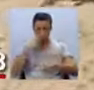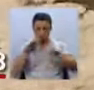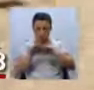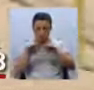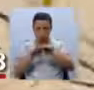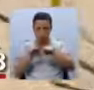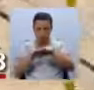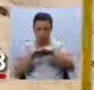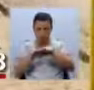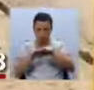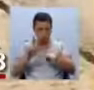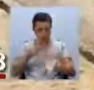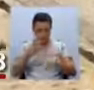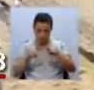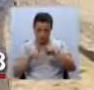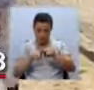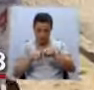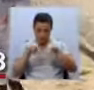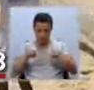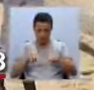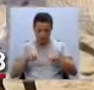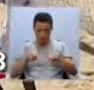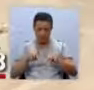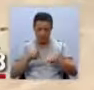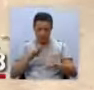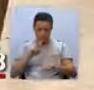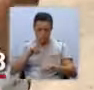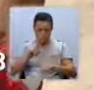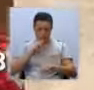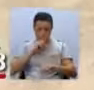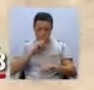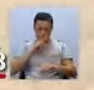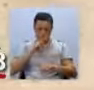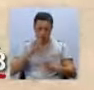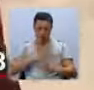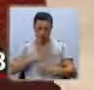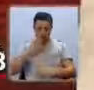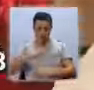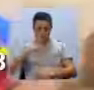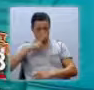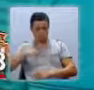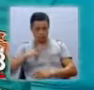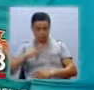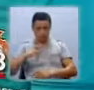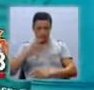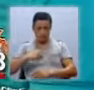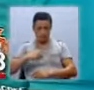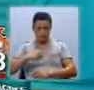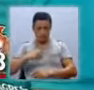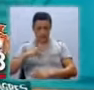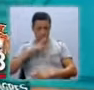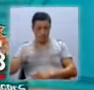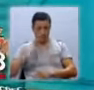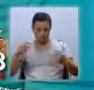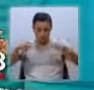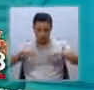Bernardo Martins a gente tem um bisavô que é português que foi que nos deu direito a essa cidadania e o que nos trouxe